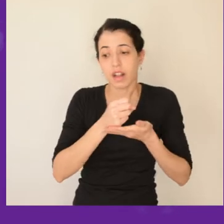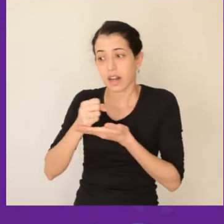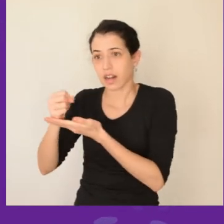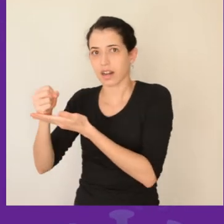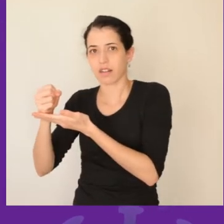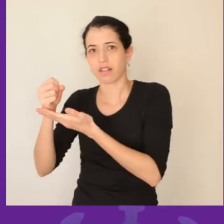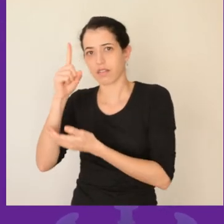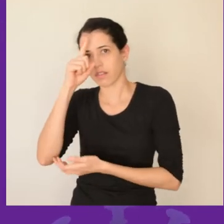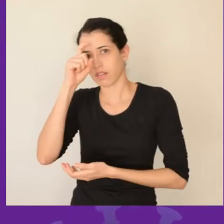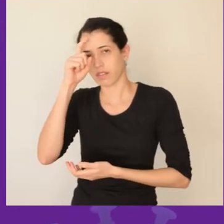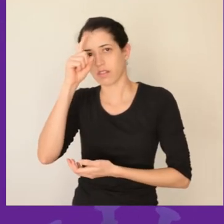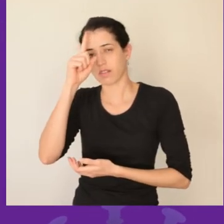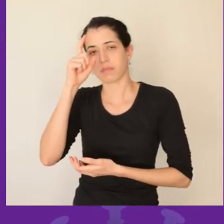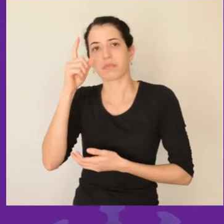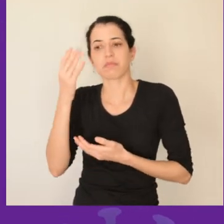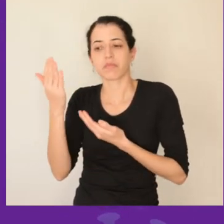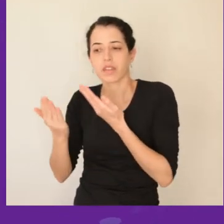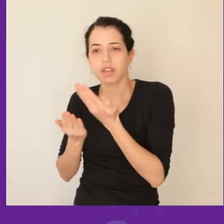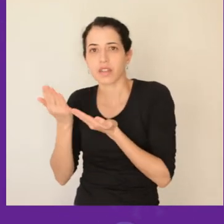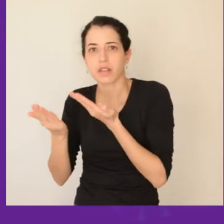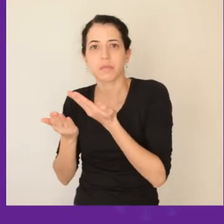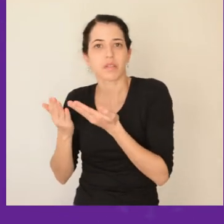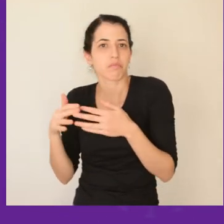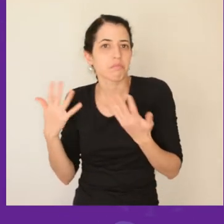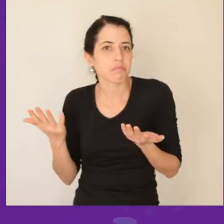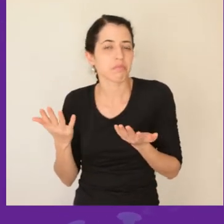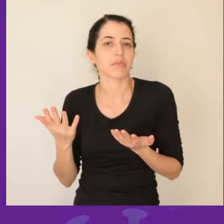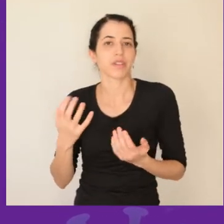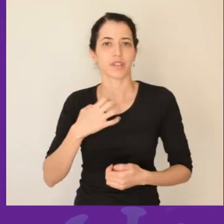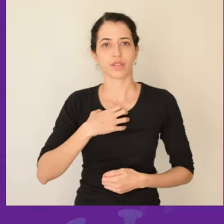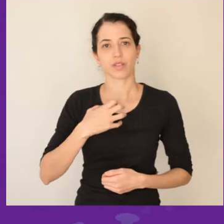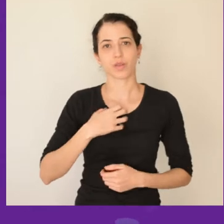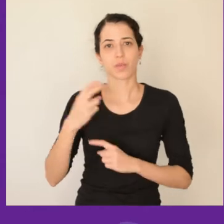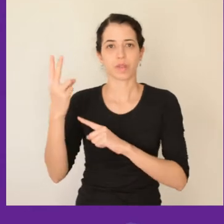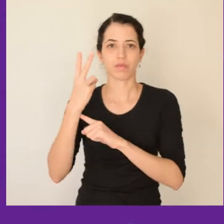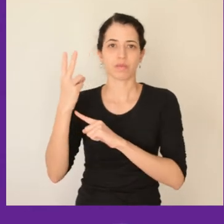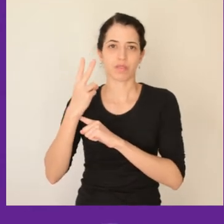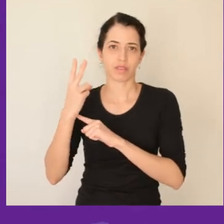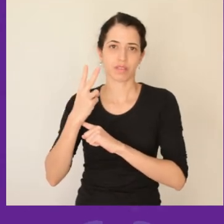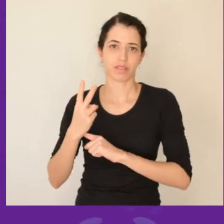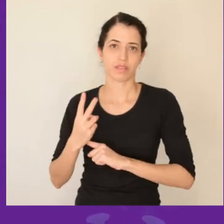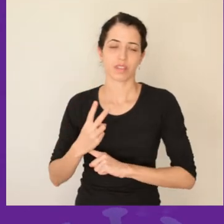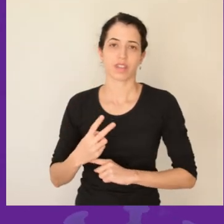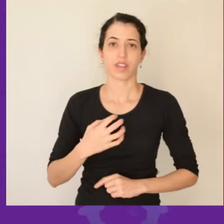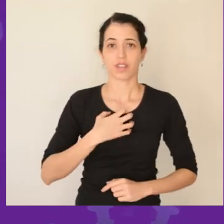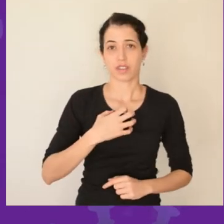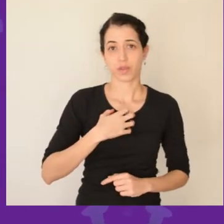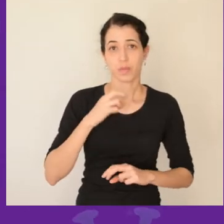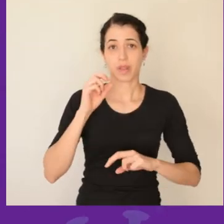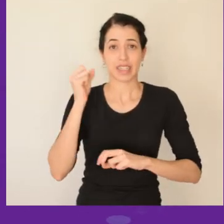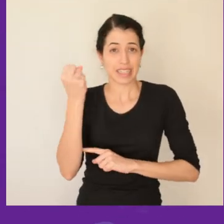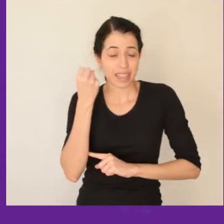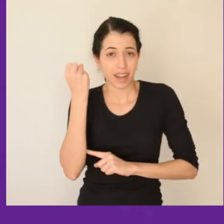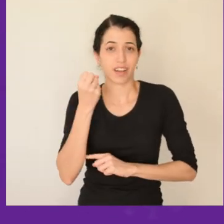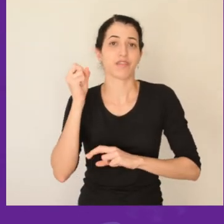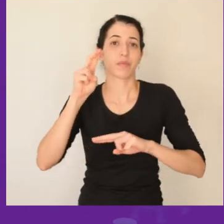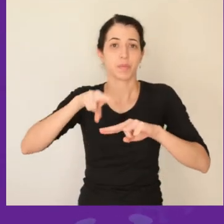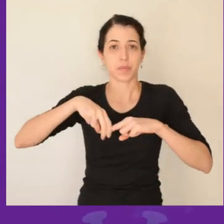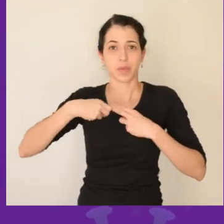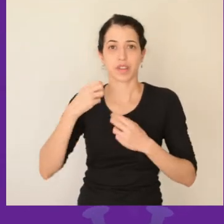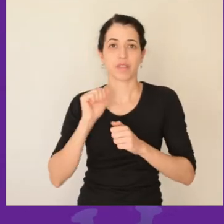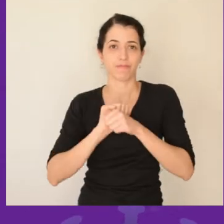e aí o que que a gente faz então quando a pessoa vai para o hospital a gente vai tratando os sintomas e as complicações